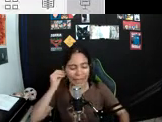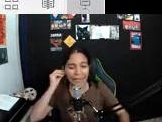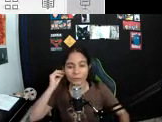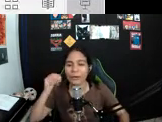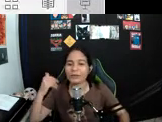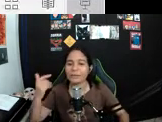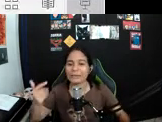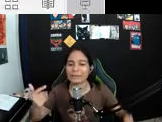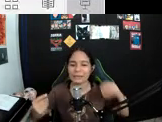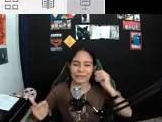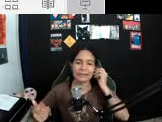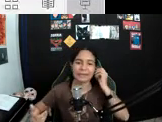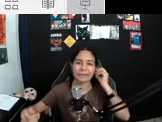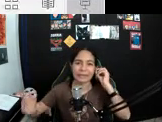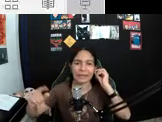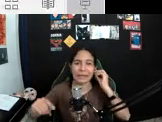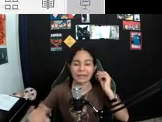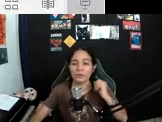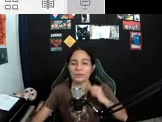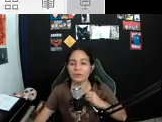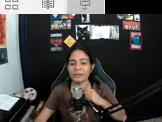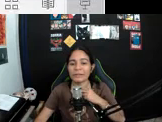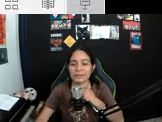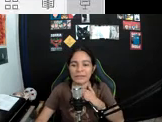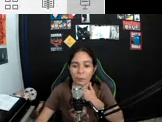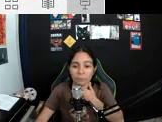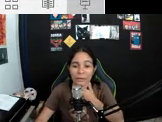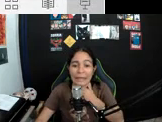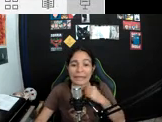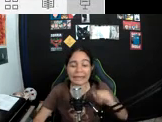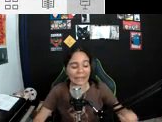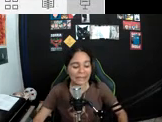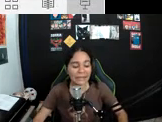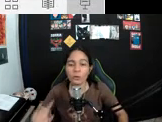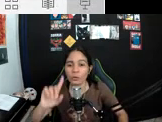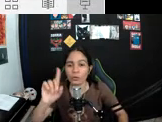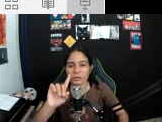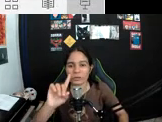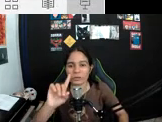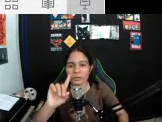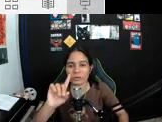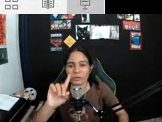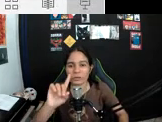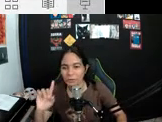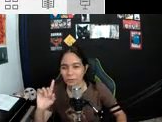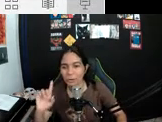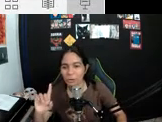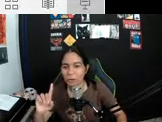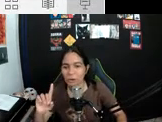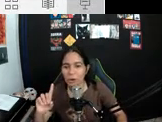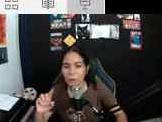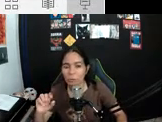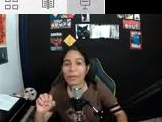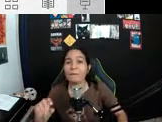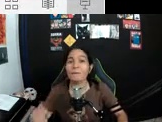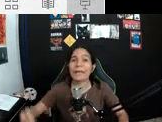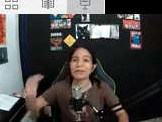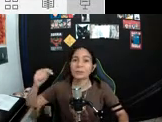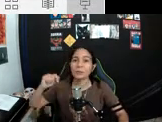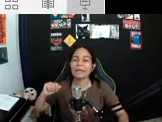doutor. Aí o que eu acho mais interessante é que na resolução diz assim, ó, quem não usa o título de